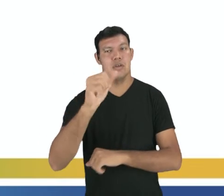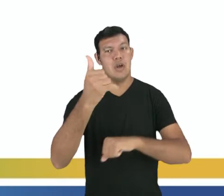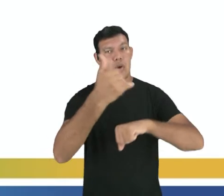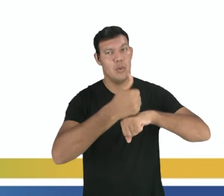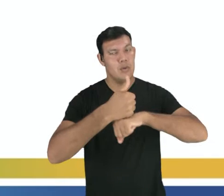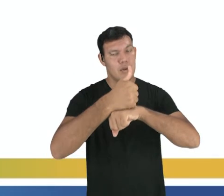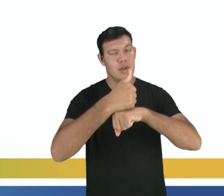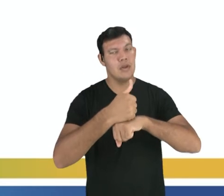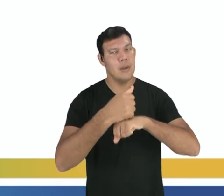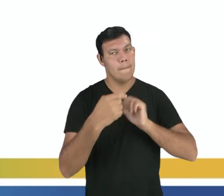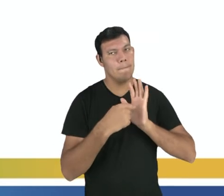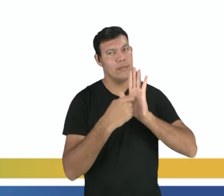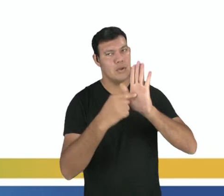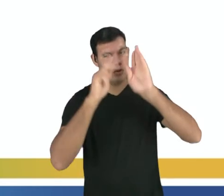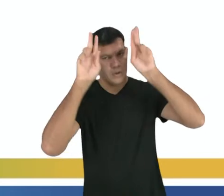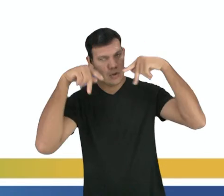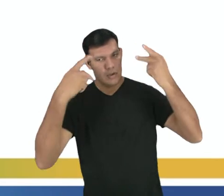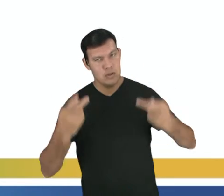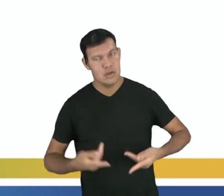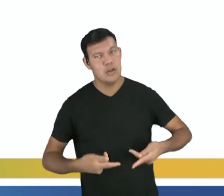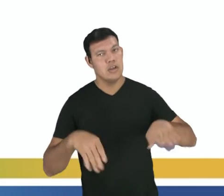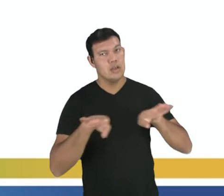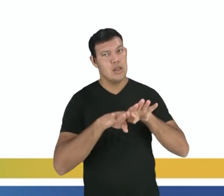né? Também é